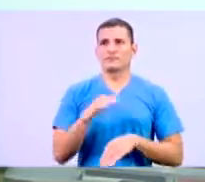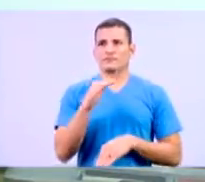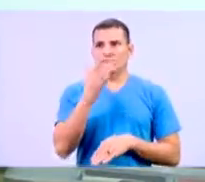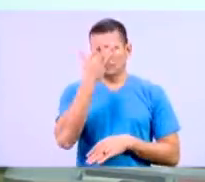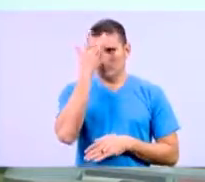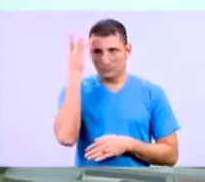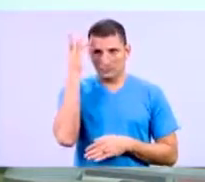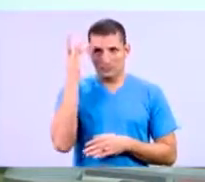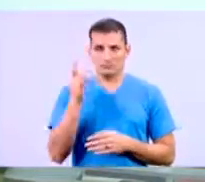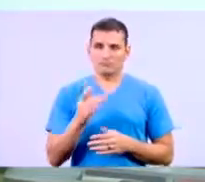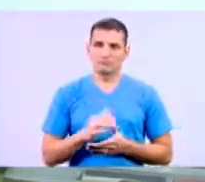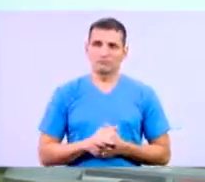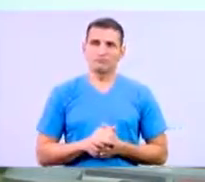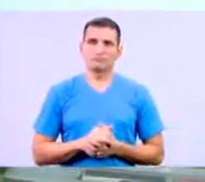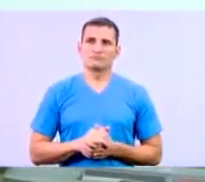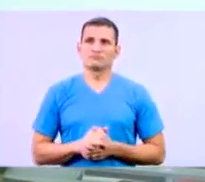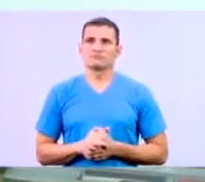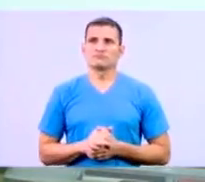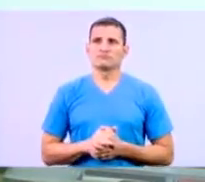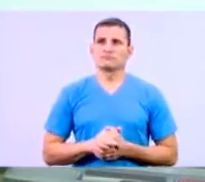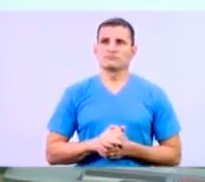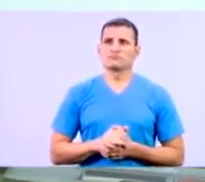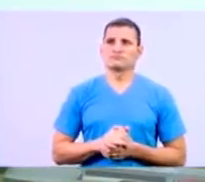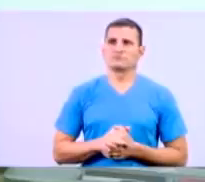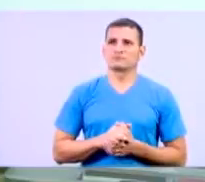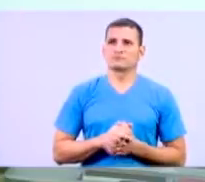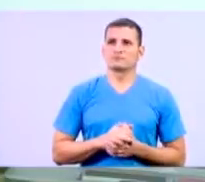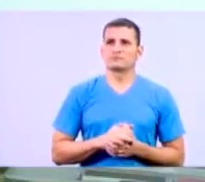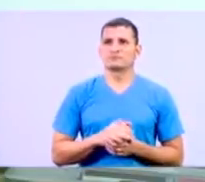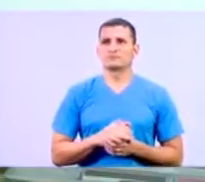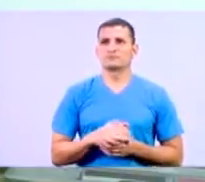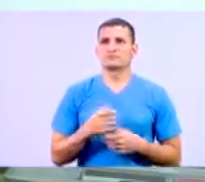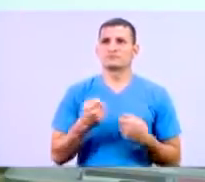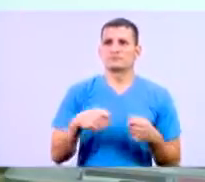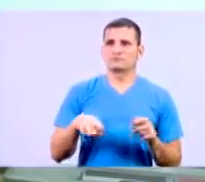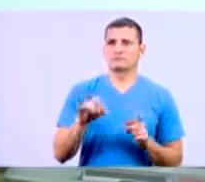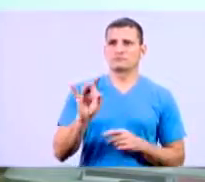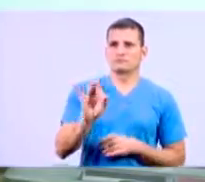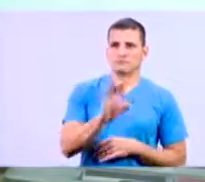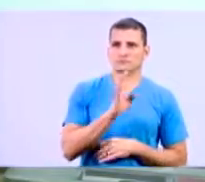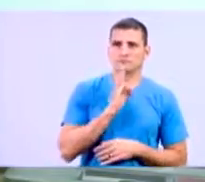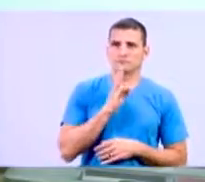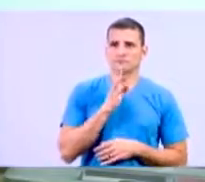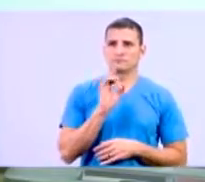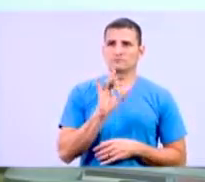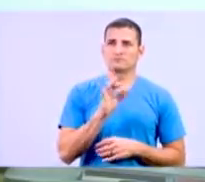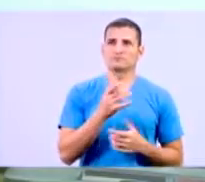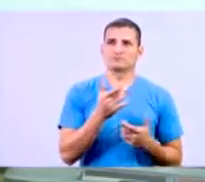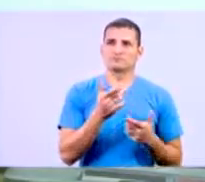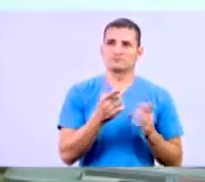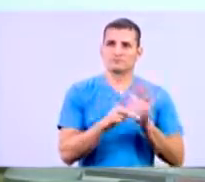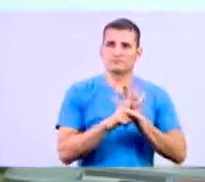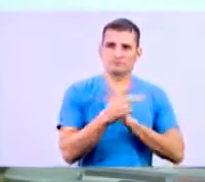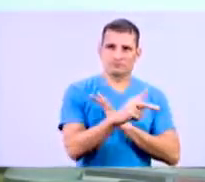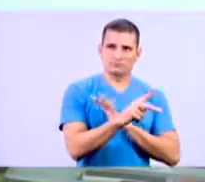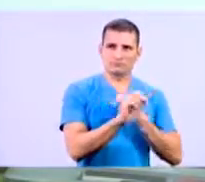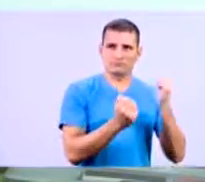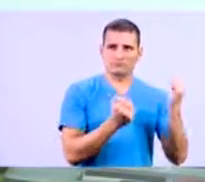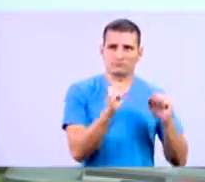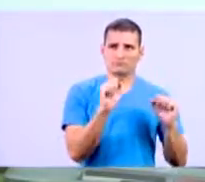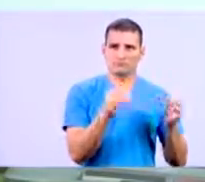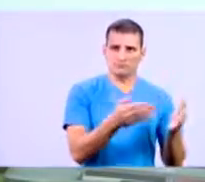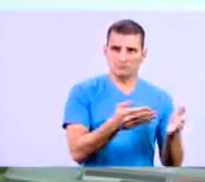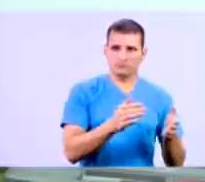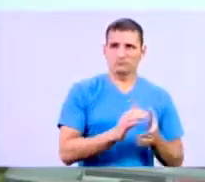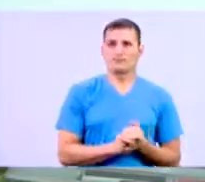aquele conhecimento, então a gente não precisa ter cada um conhecer a sua estrutura daquele fabricante específico. Com isso